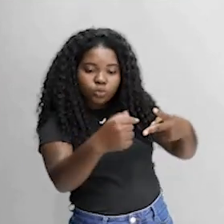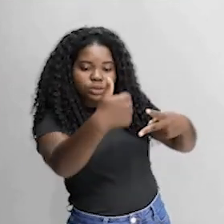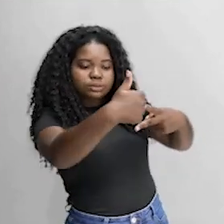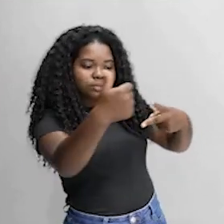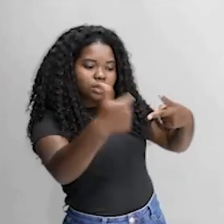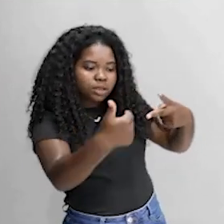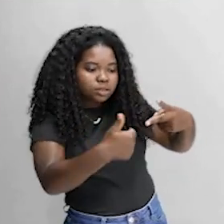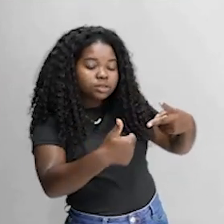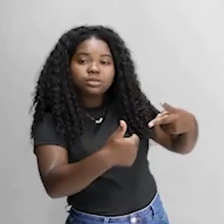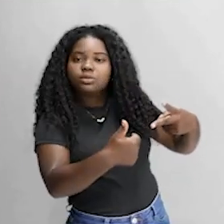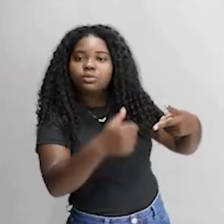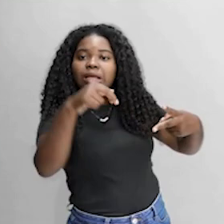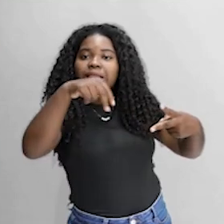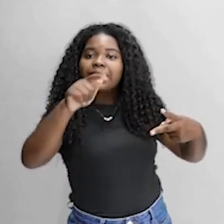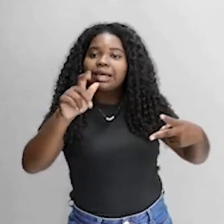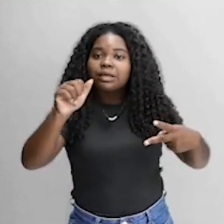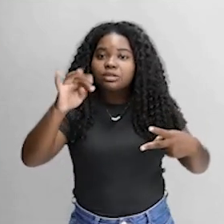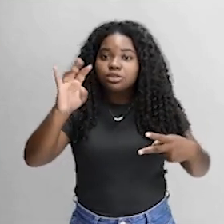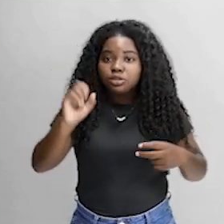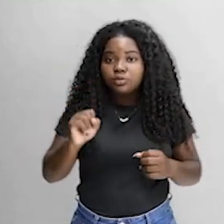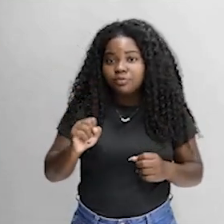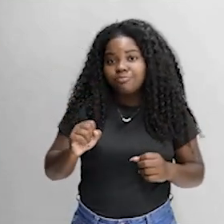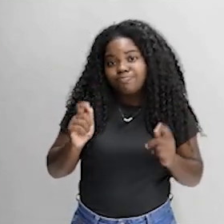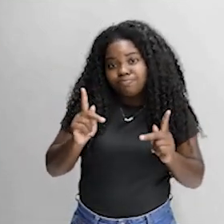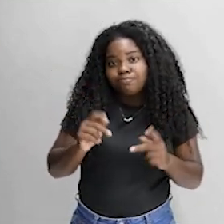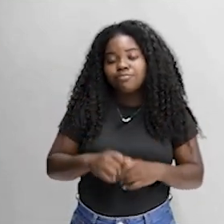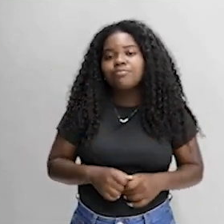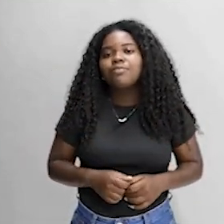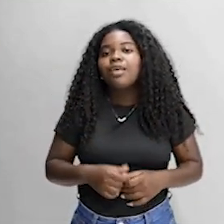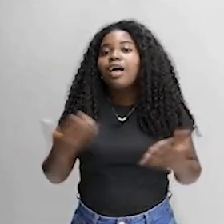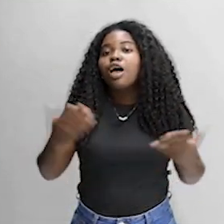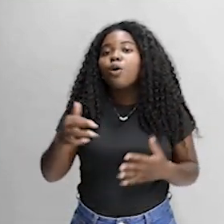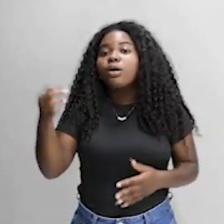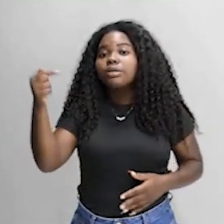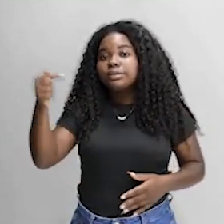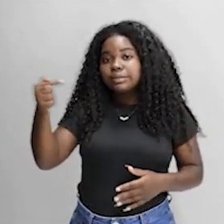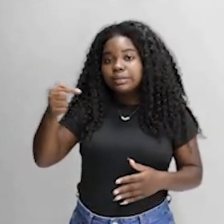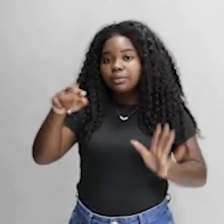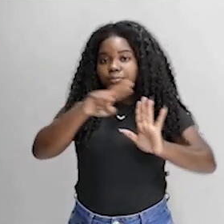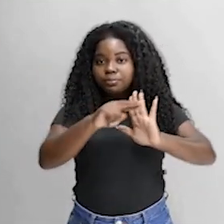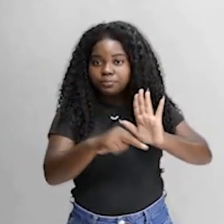nada se conclui. Show? Beleza? Vamos para a sétima.